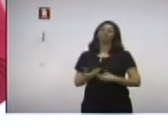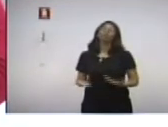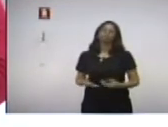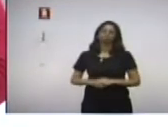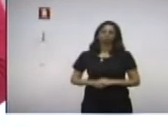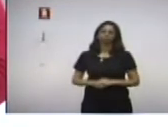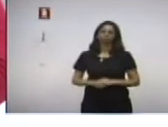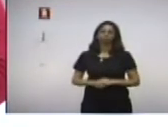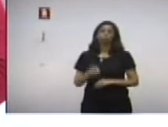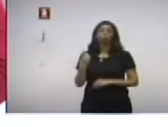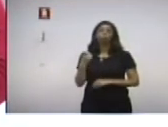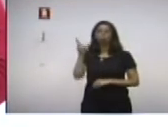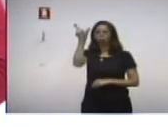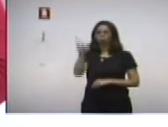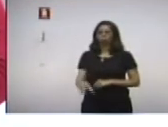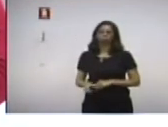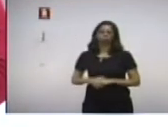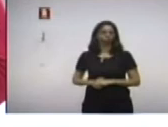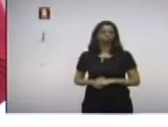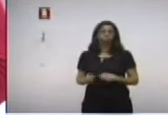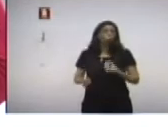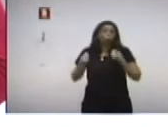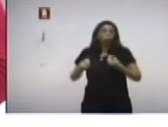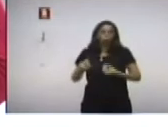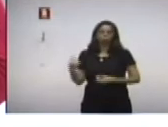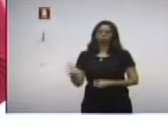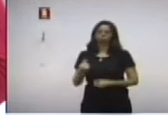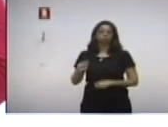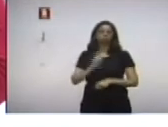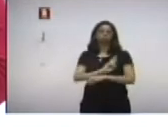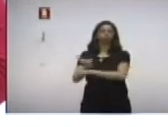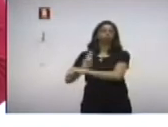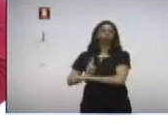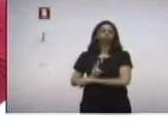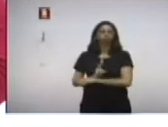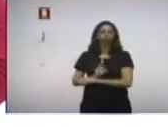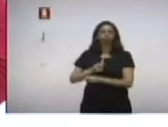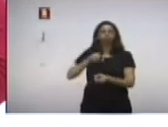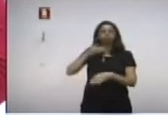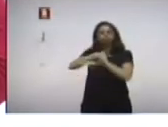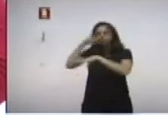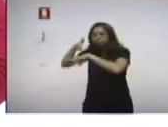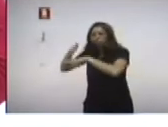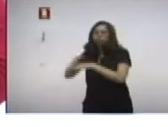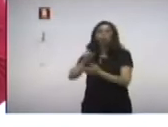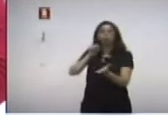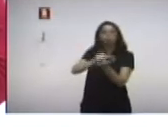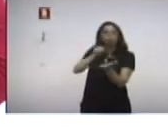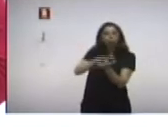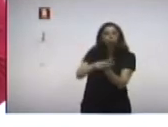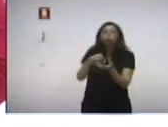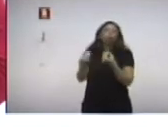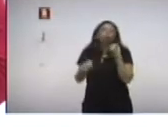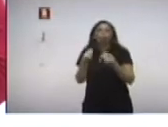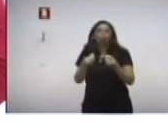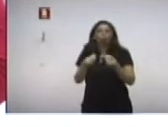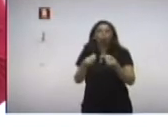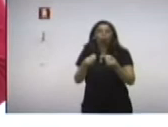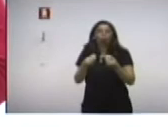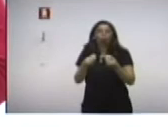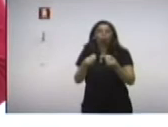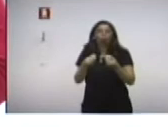emitindo aí o auto de infração e tá cobrando a multa bom e depois ele não soube responder